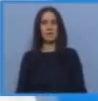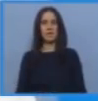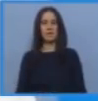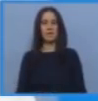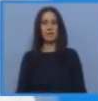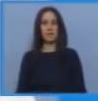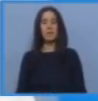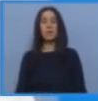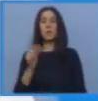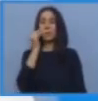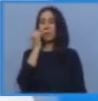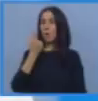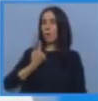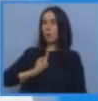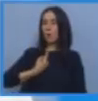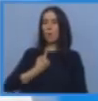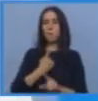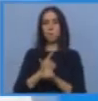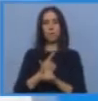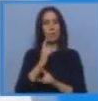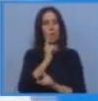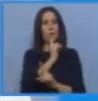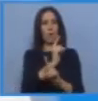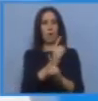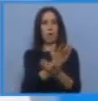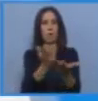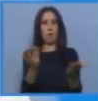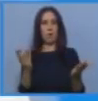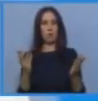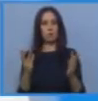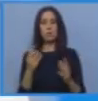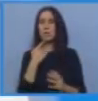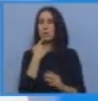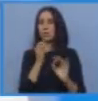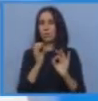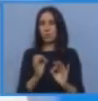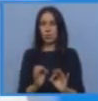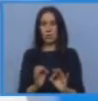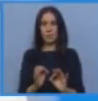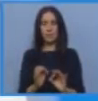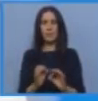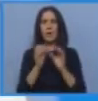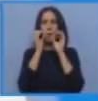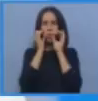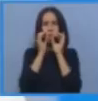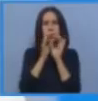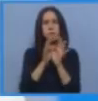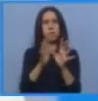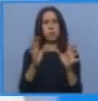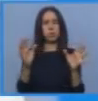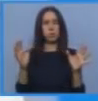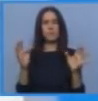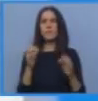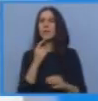Assim como o Pai me enviou, também eu vos envio a vós. Dito isto, soprou sobre eles